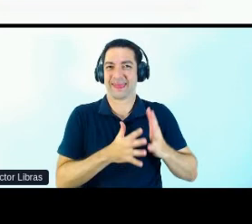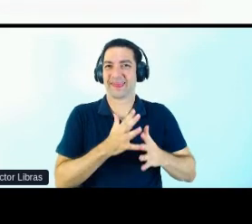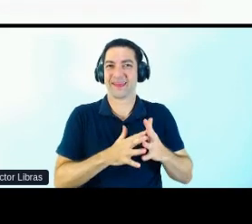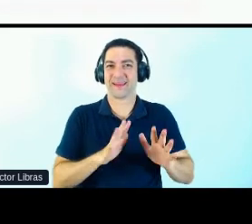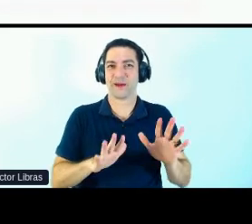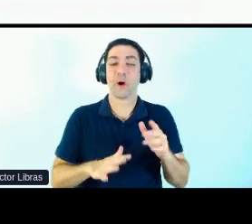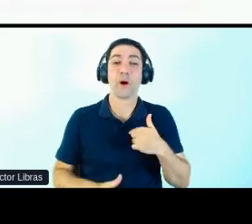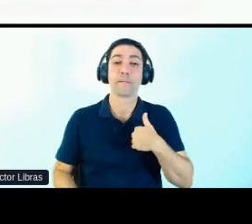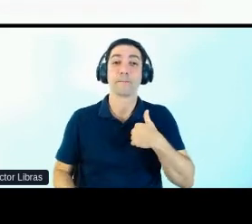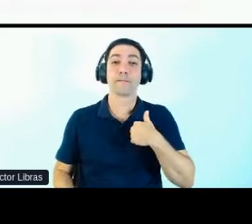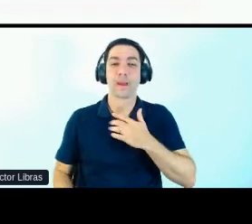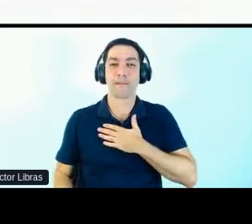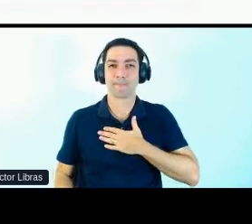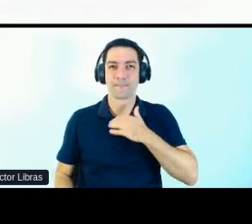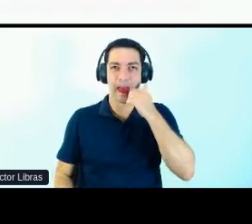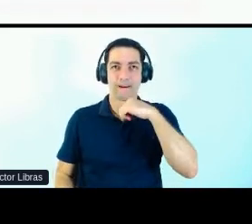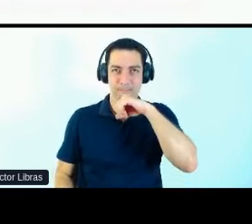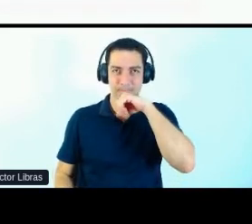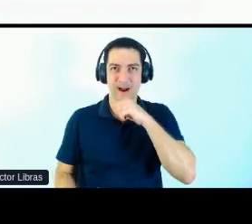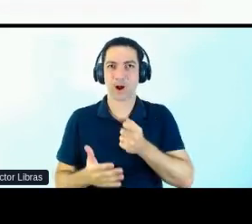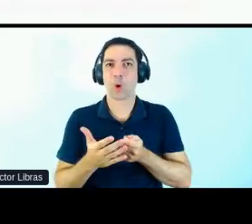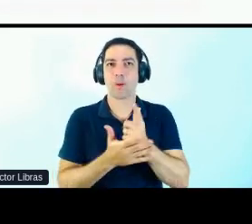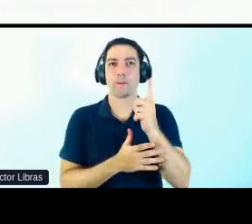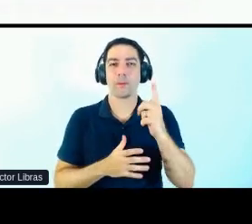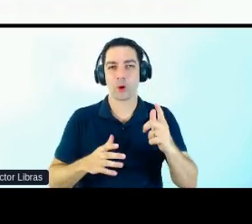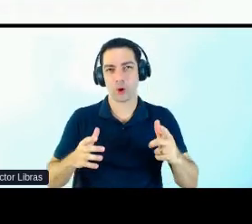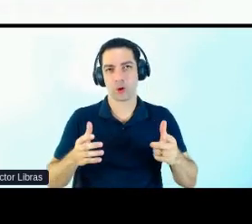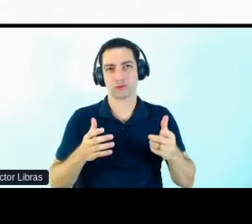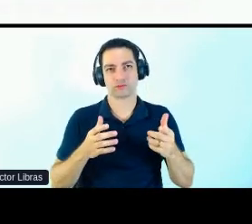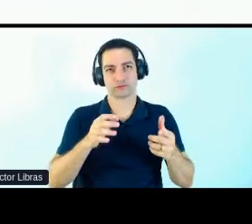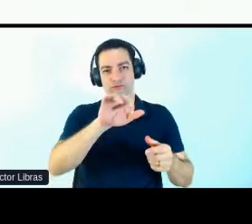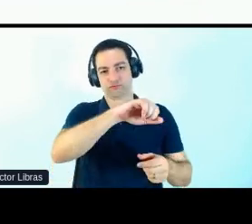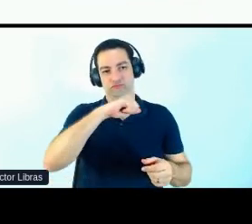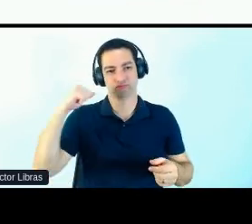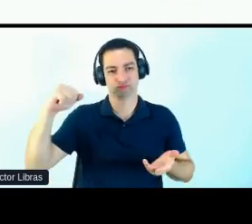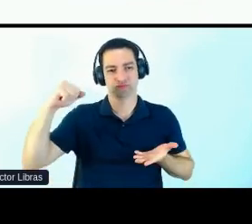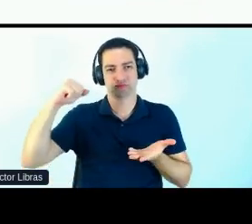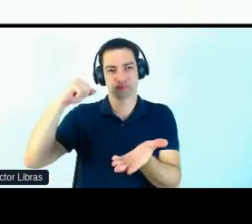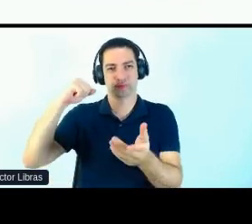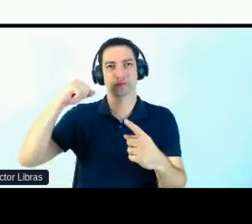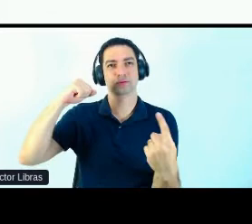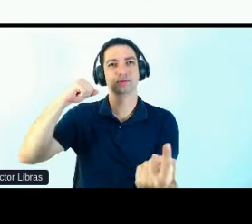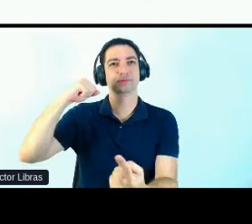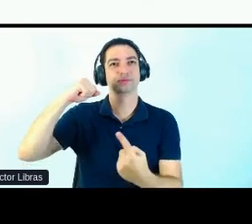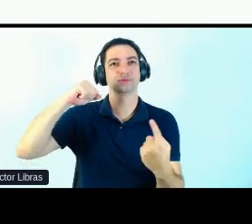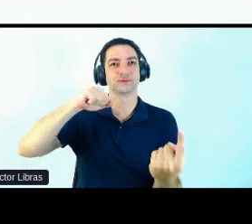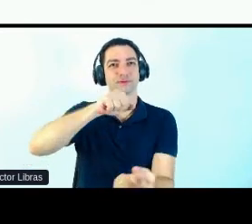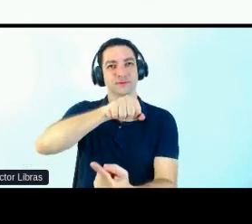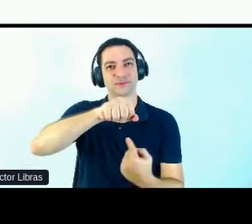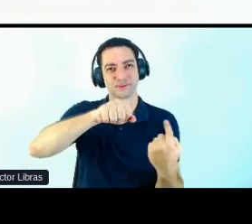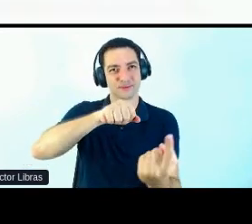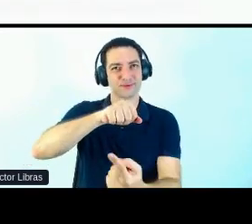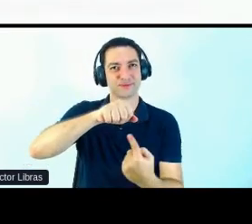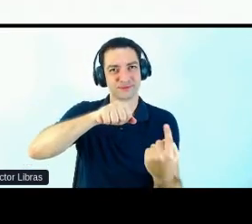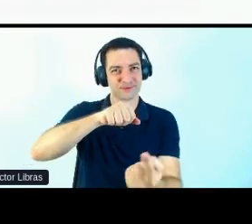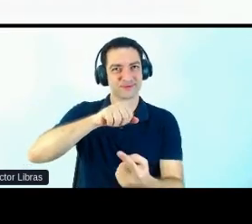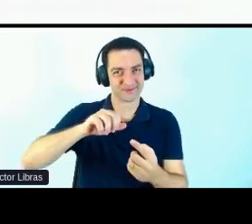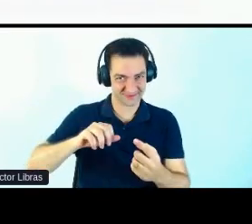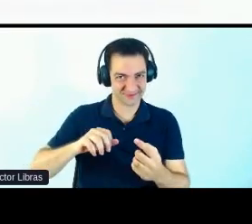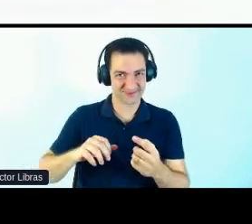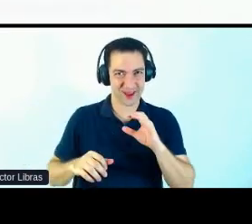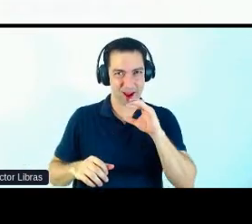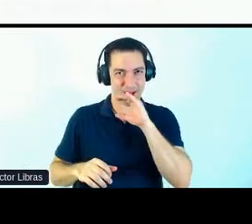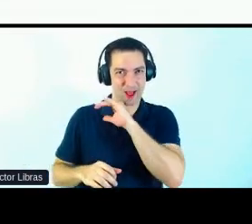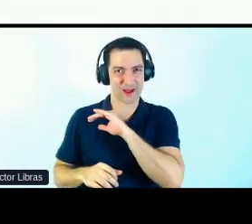um micro-ondas. É porque antigo já estava meio ruinzinho, comprou um mais moderno. Só que o moderno é